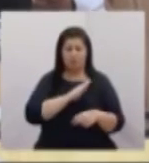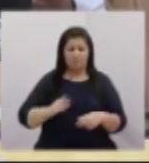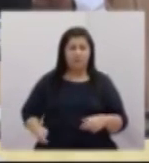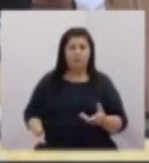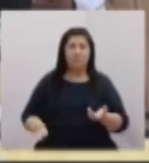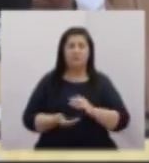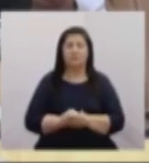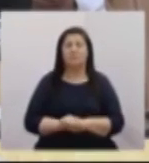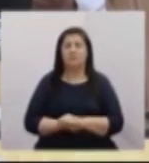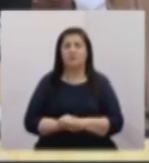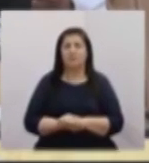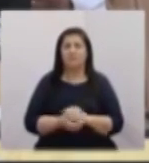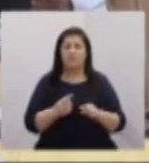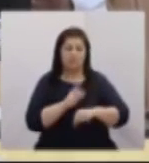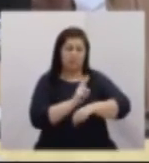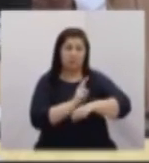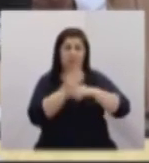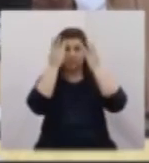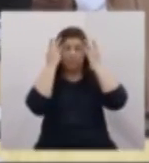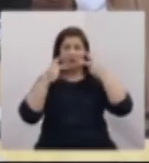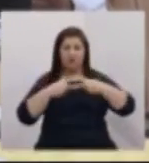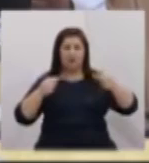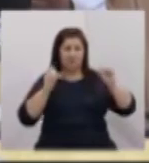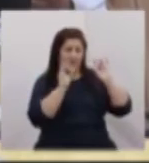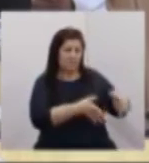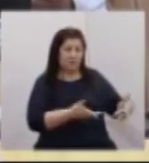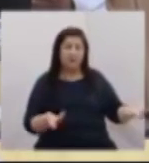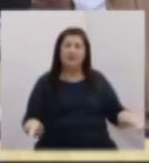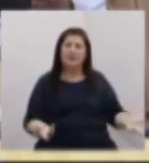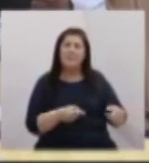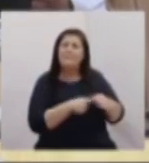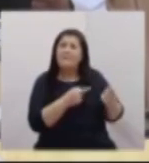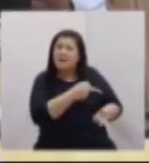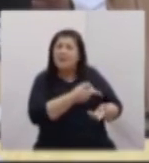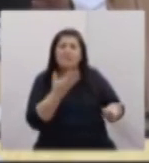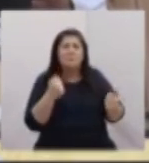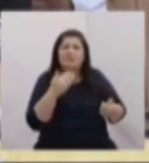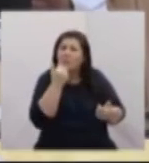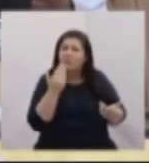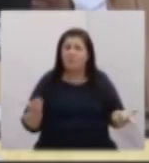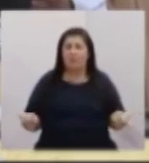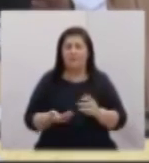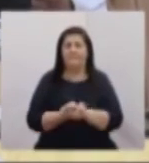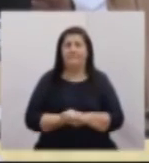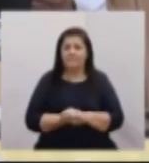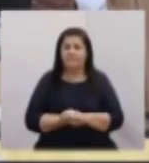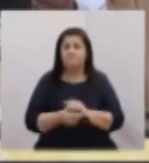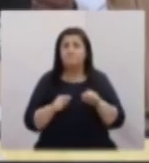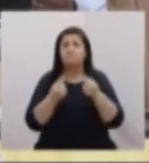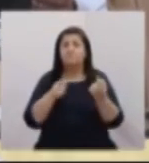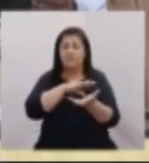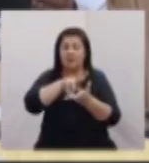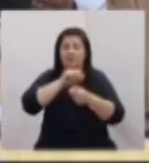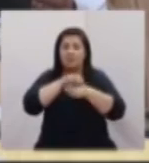em situação de abandono, considerando que a alimentação dos animais é de extrema importância e que, devido à pandemia